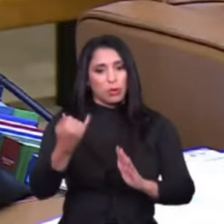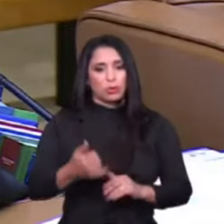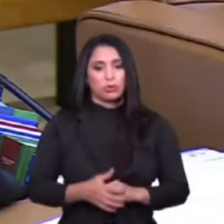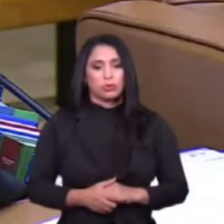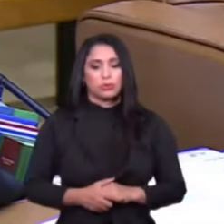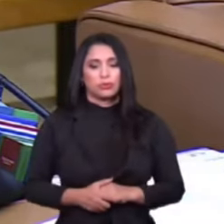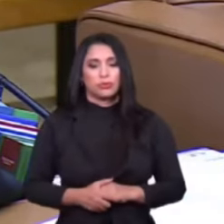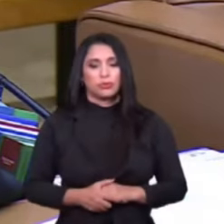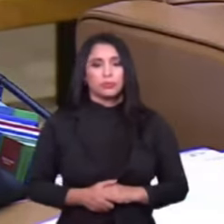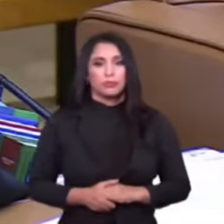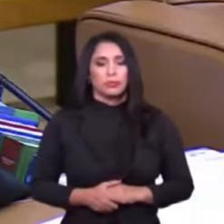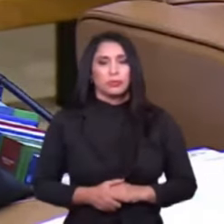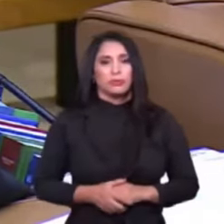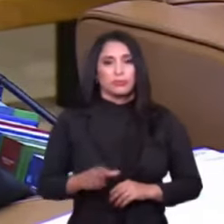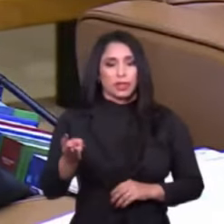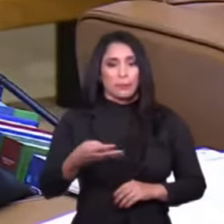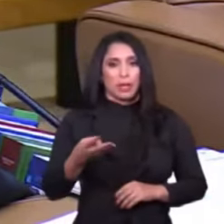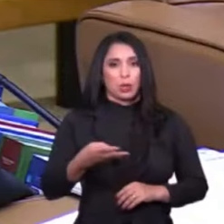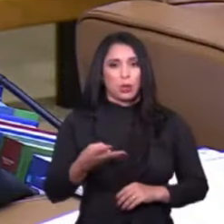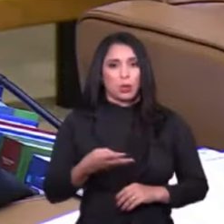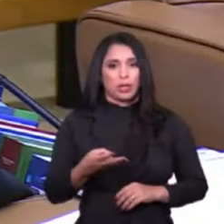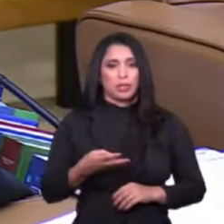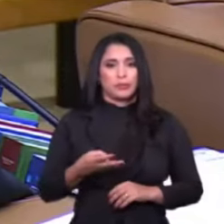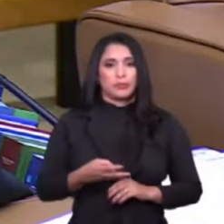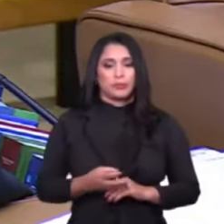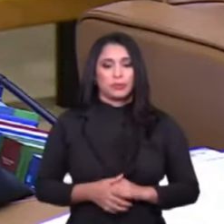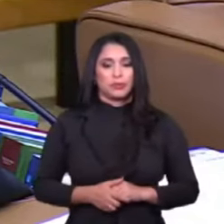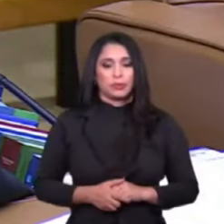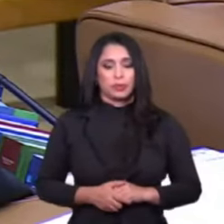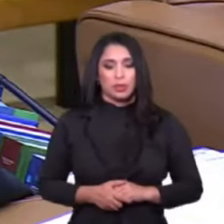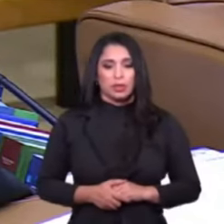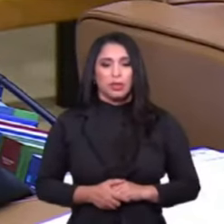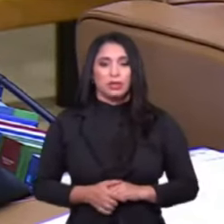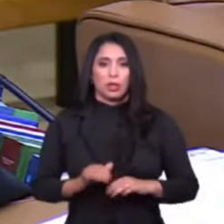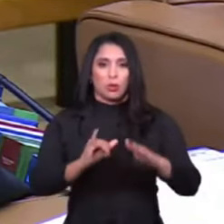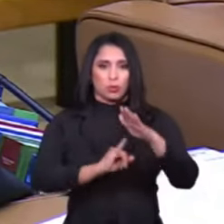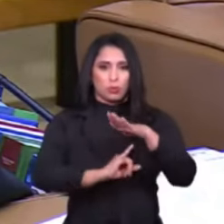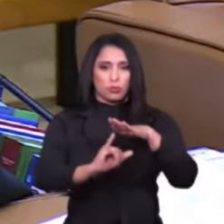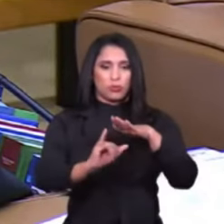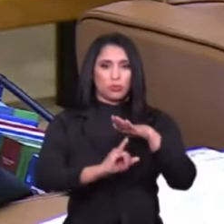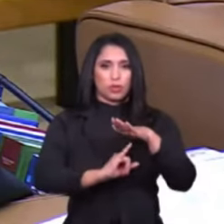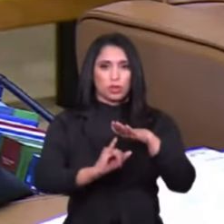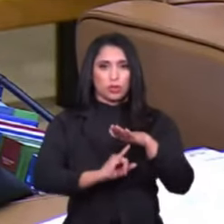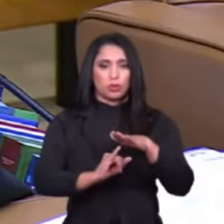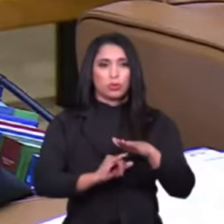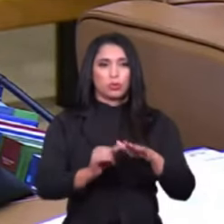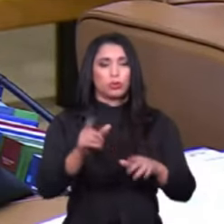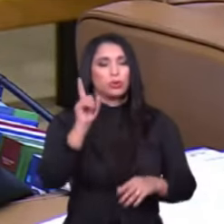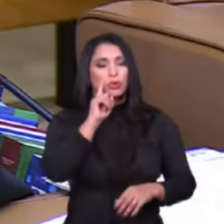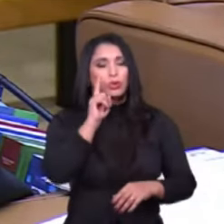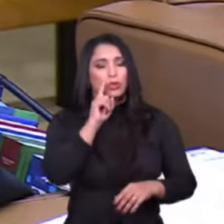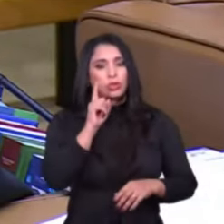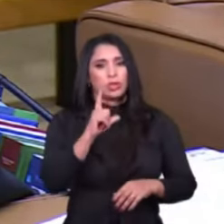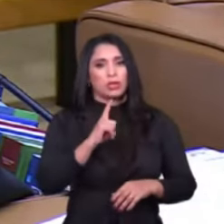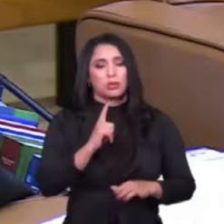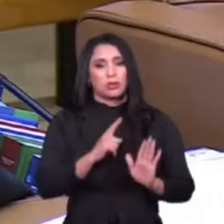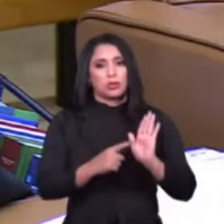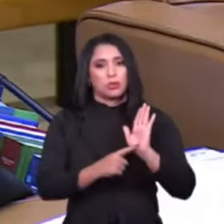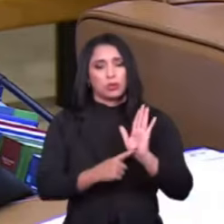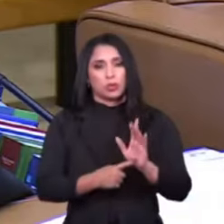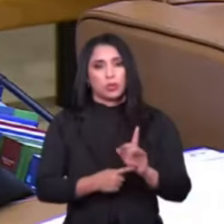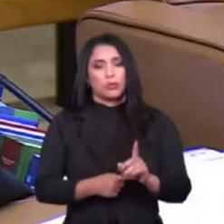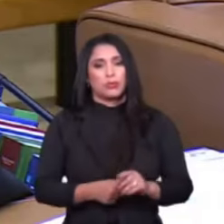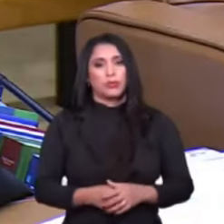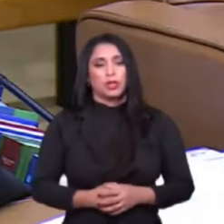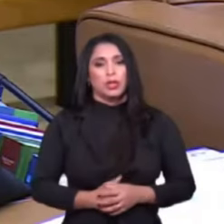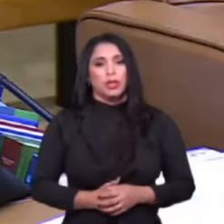No caso da maconha, segundo o Centennial Institute, no estado do Colorado, para cada dólar